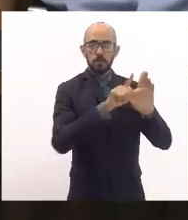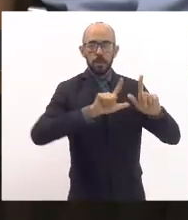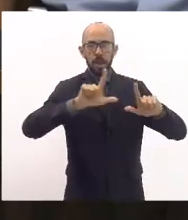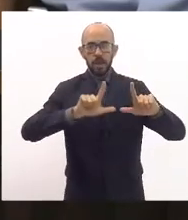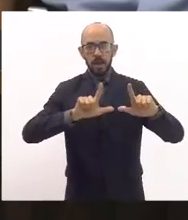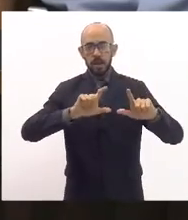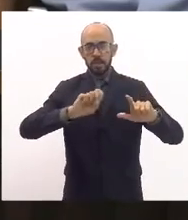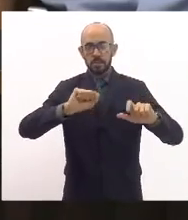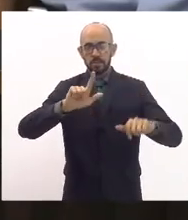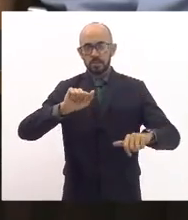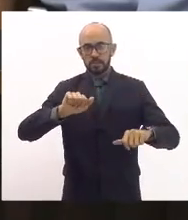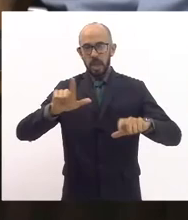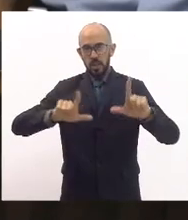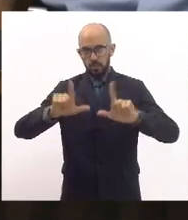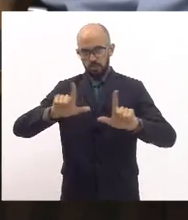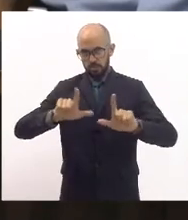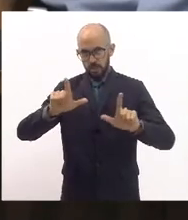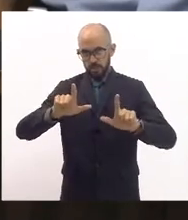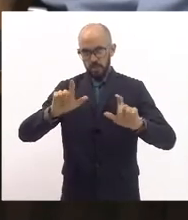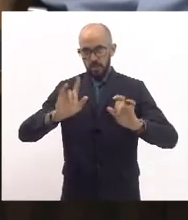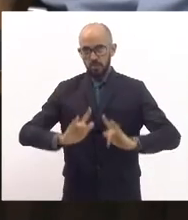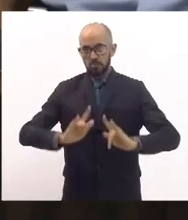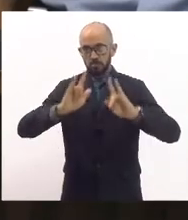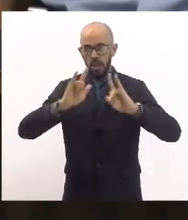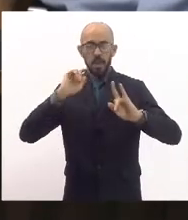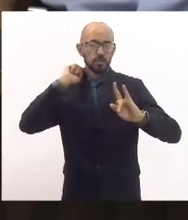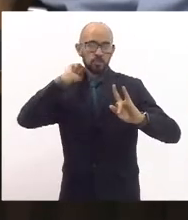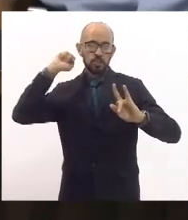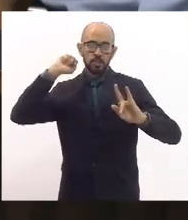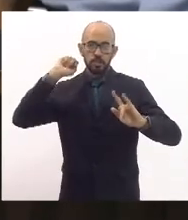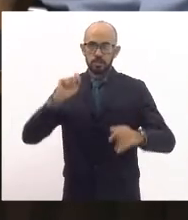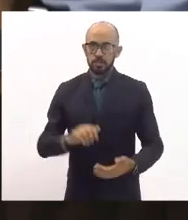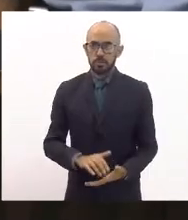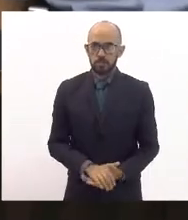Tiradentes e quero aqui é